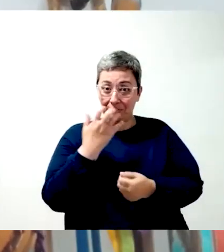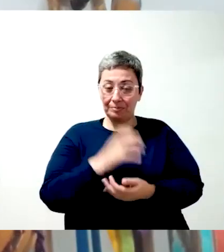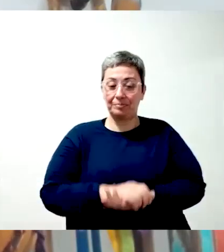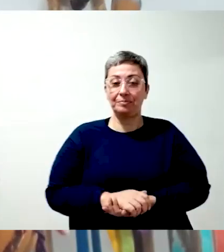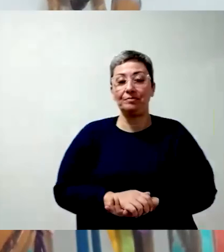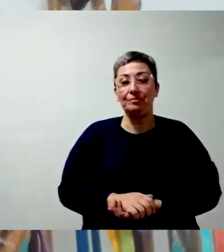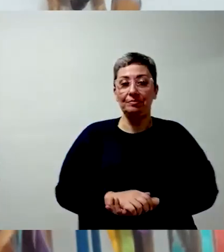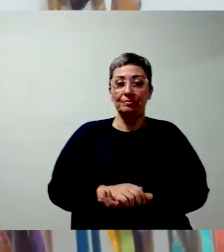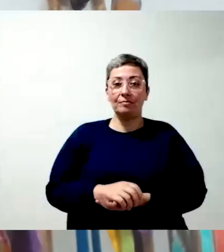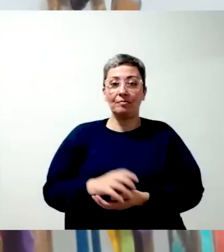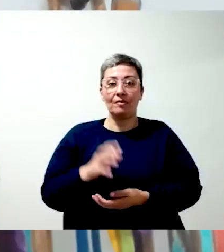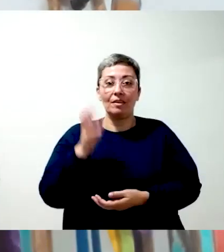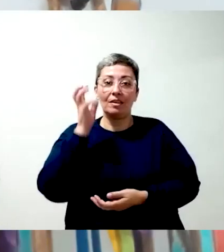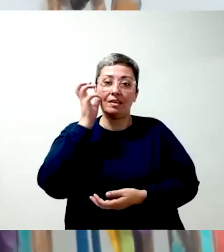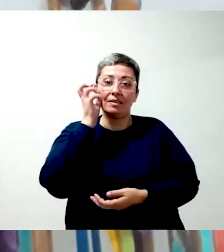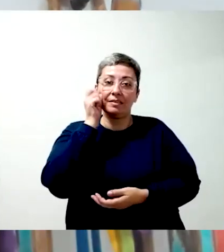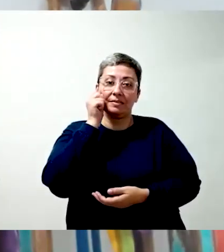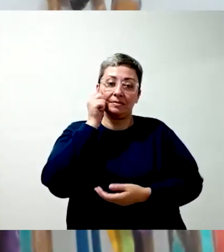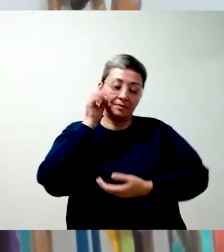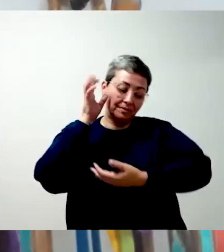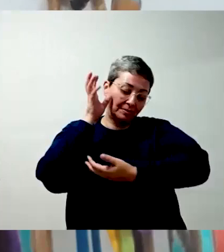comigo?